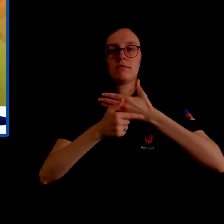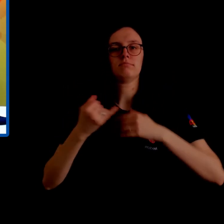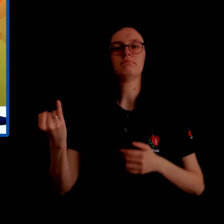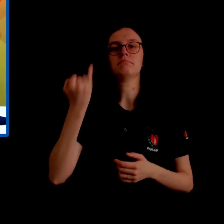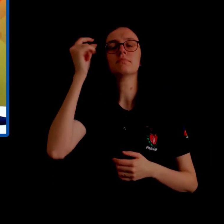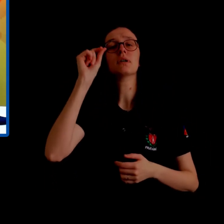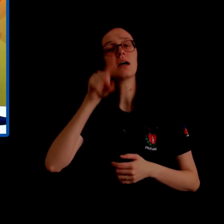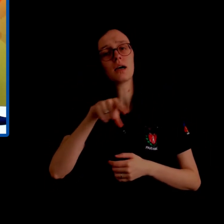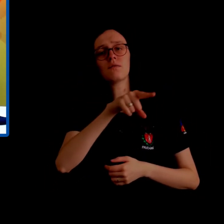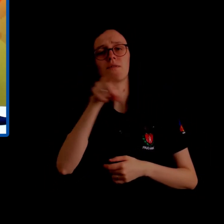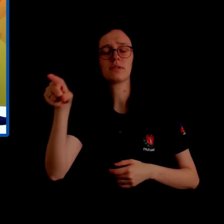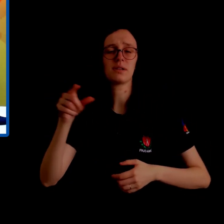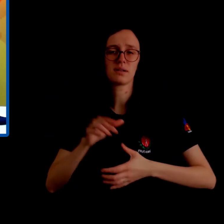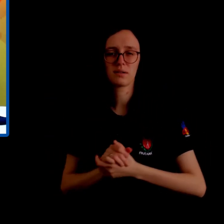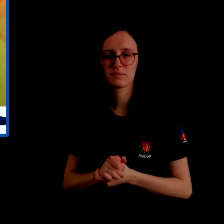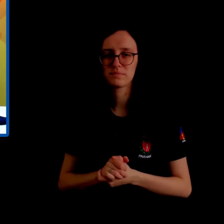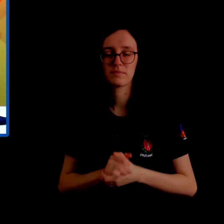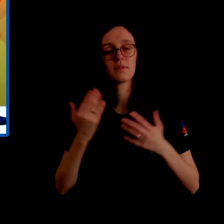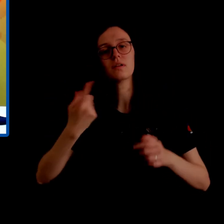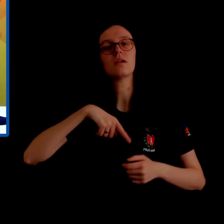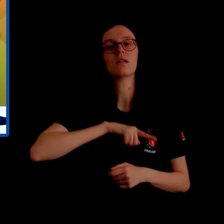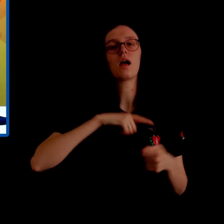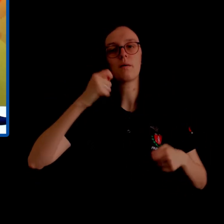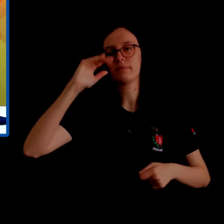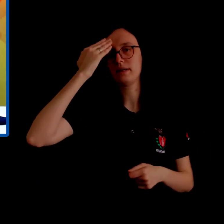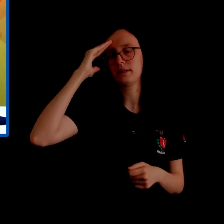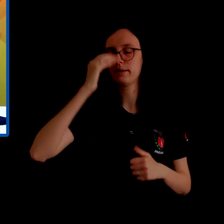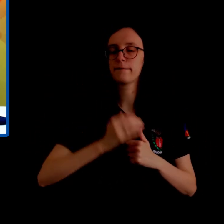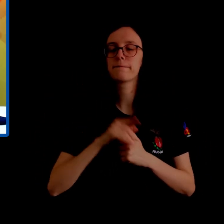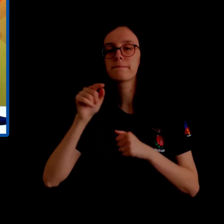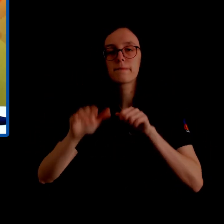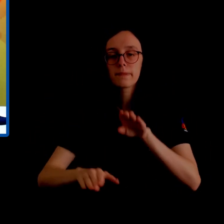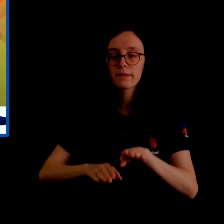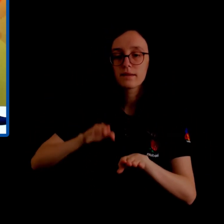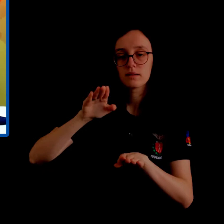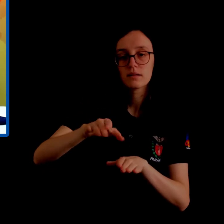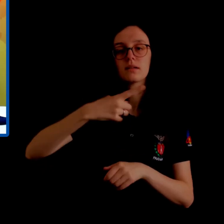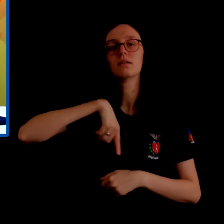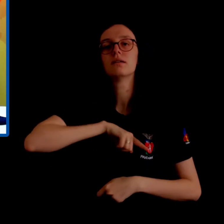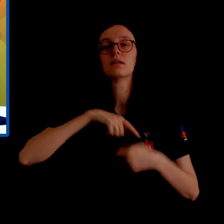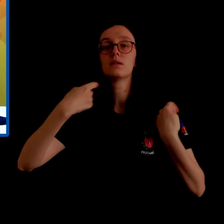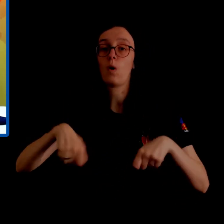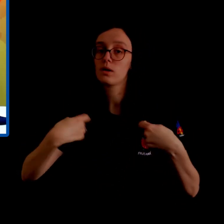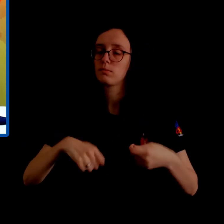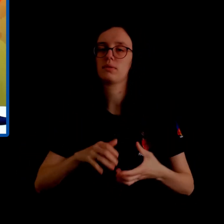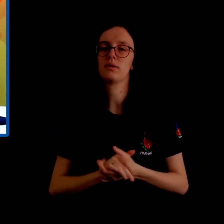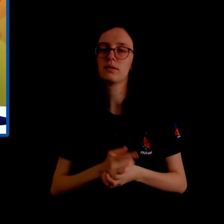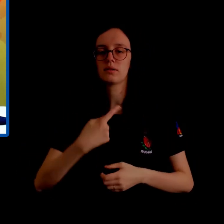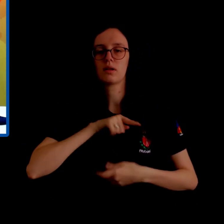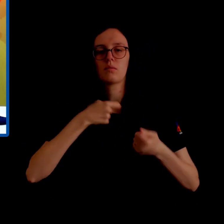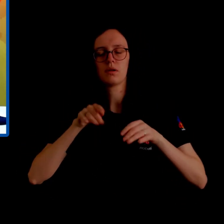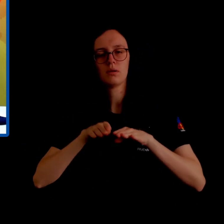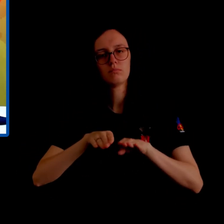são vocês, gente. Então, a gente precisa entender. Esse passo a gente precisa dar, a gente precisa